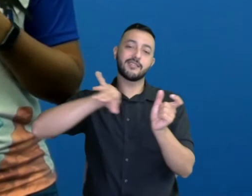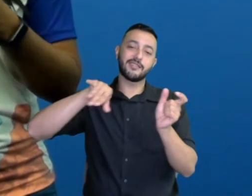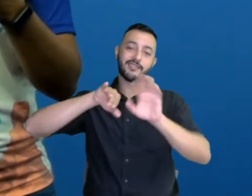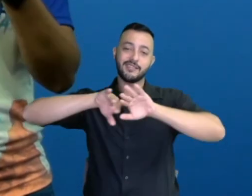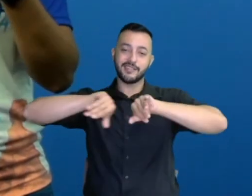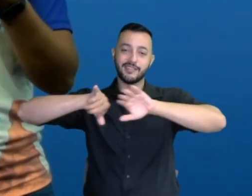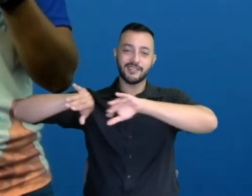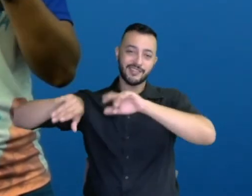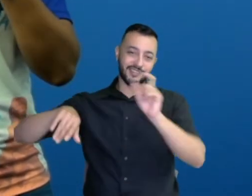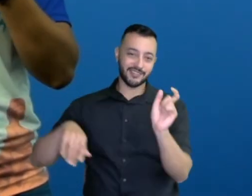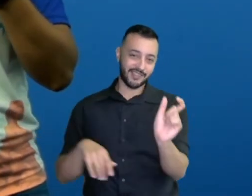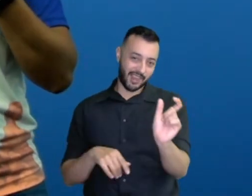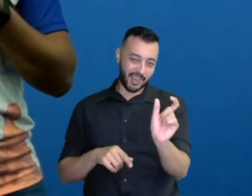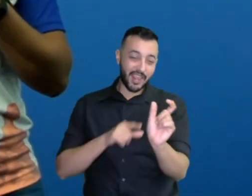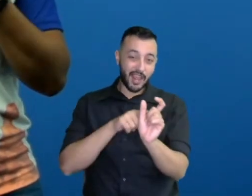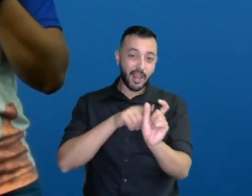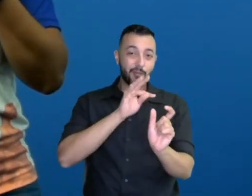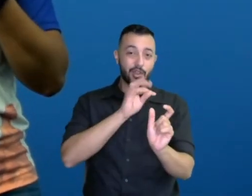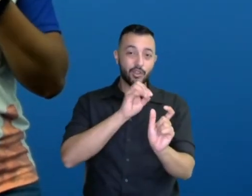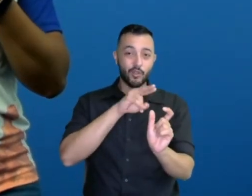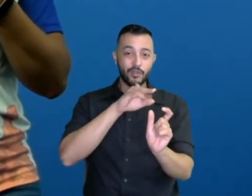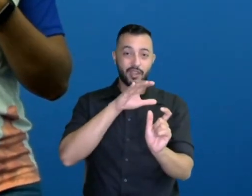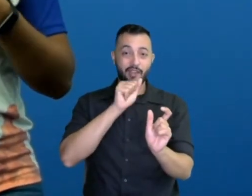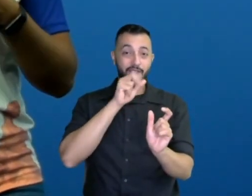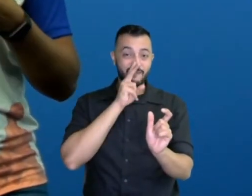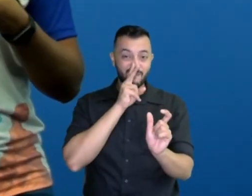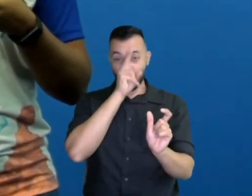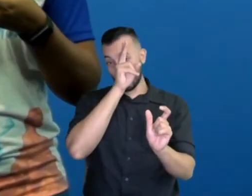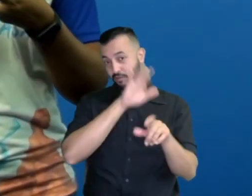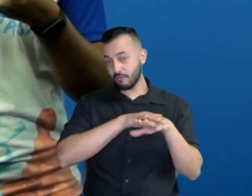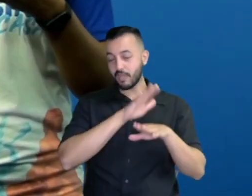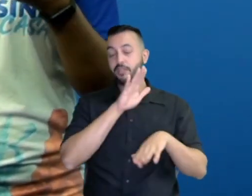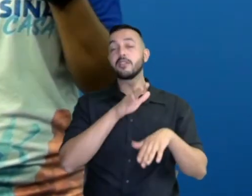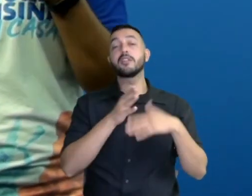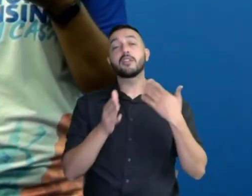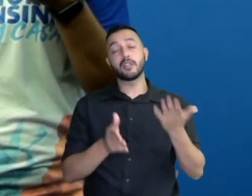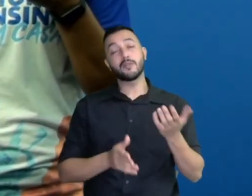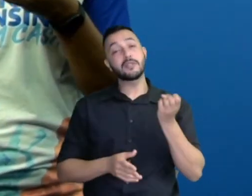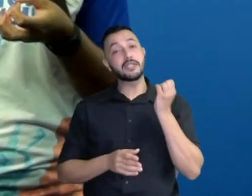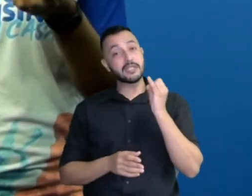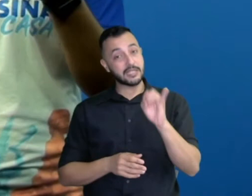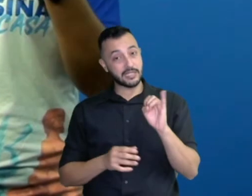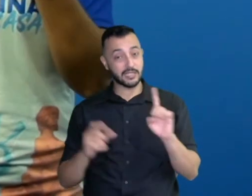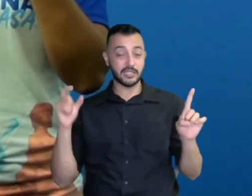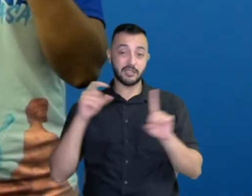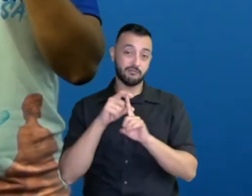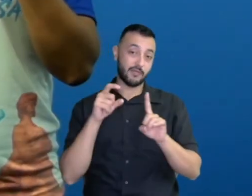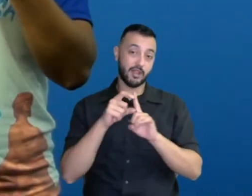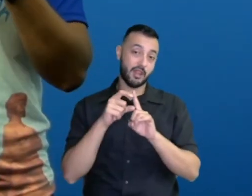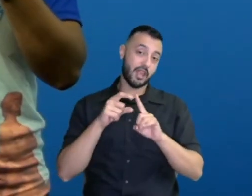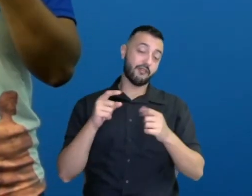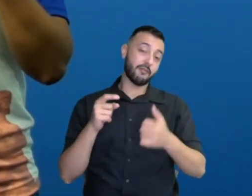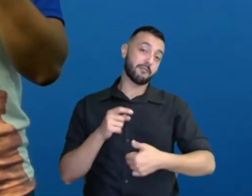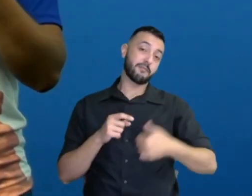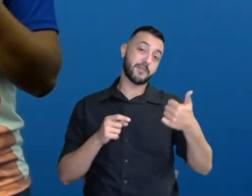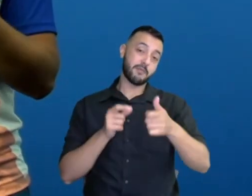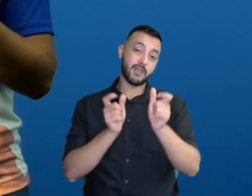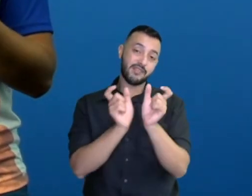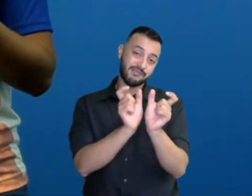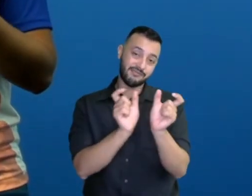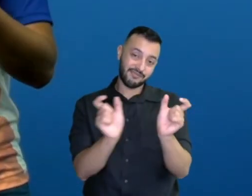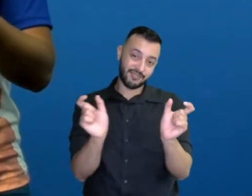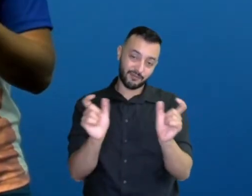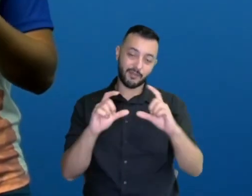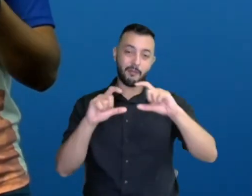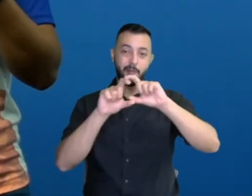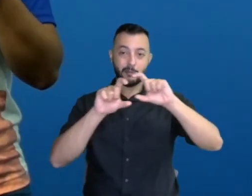sílaba tônica? É a sílaba mais forte da palavra. Então, se a palavra tem a primeira sílaba mais